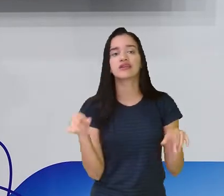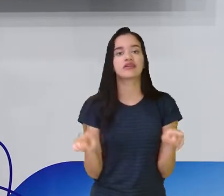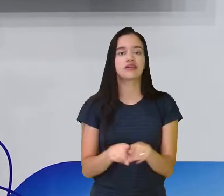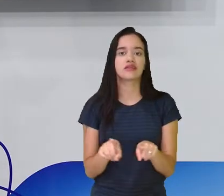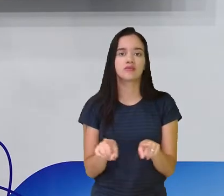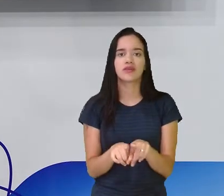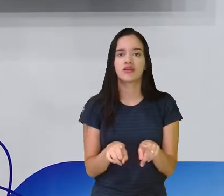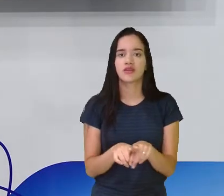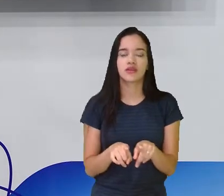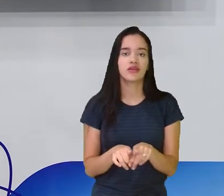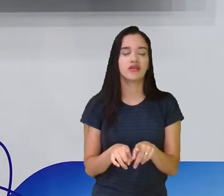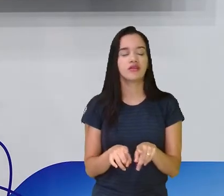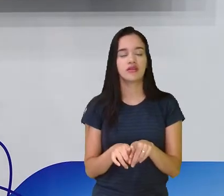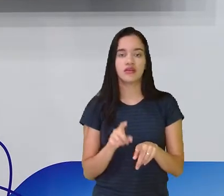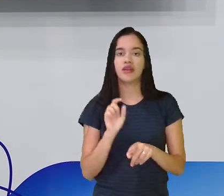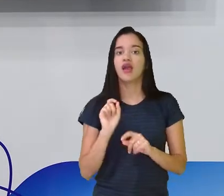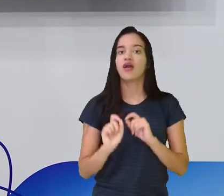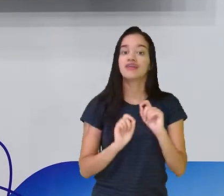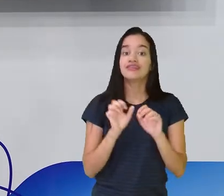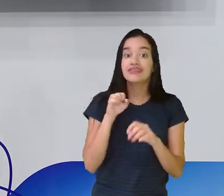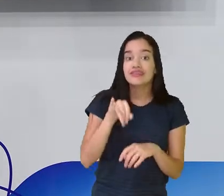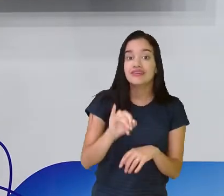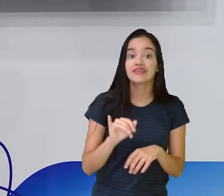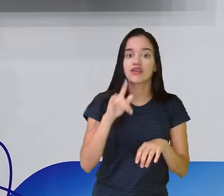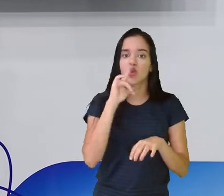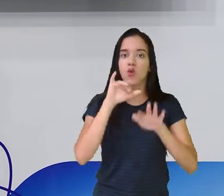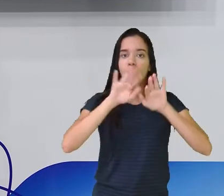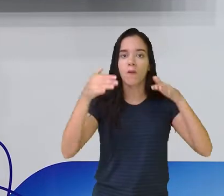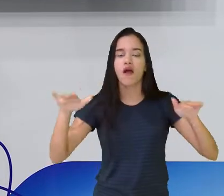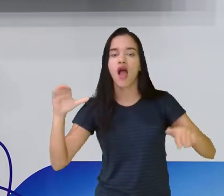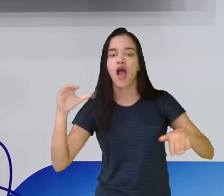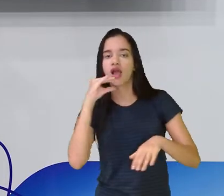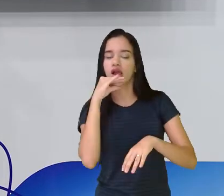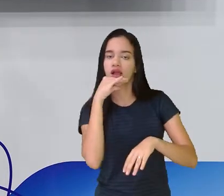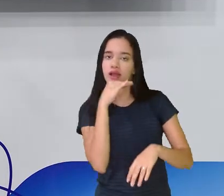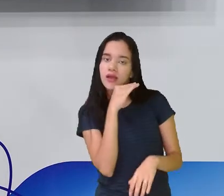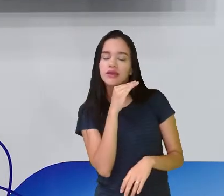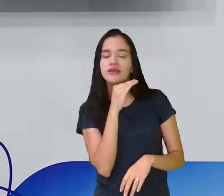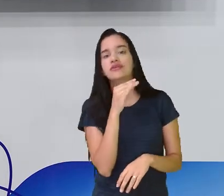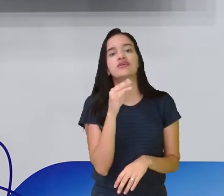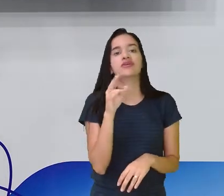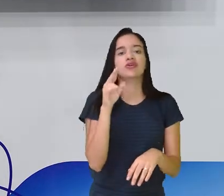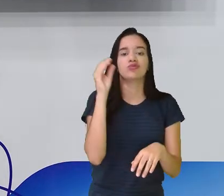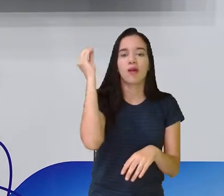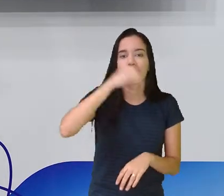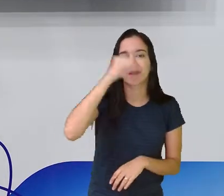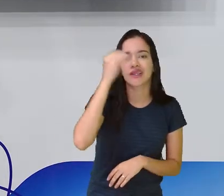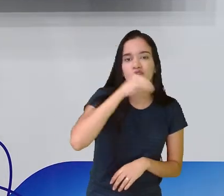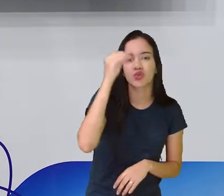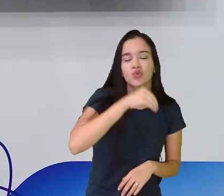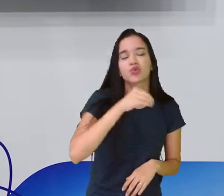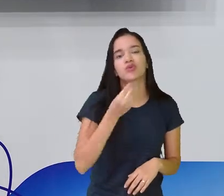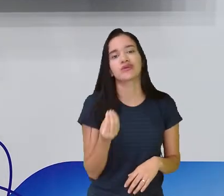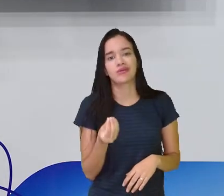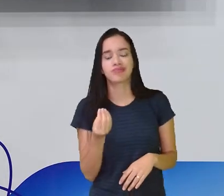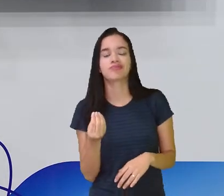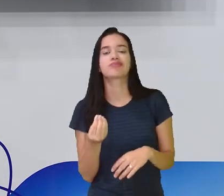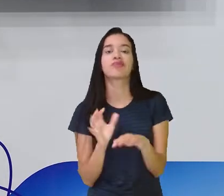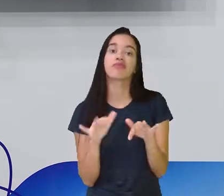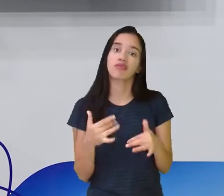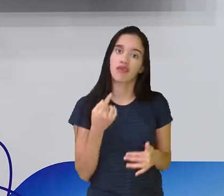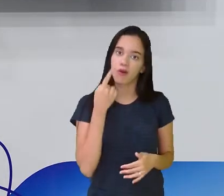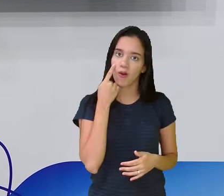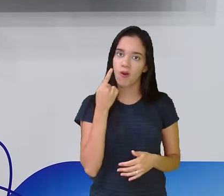eles não aguentam altas temperaturas. Se o mar estiver muito quente, vai afetar os corais. Os corais são as casinhas dos peixinhos. E aí,